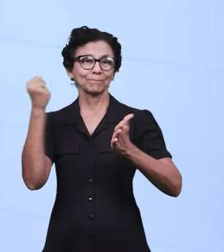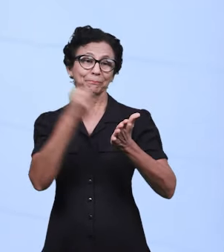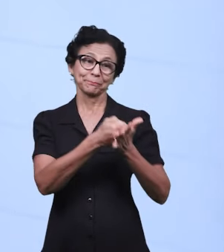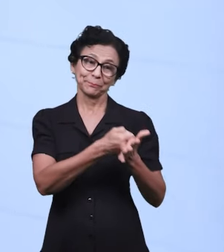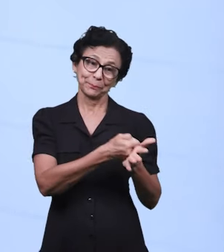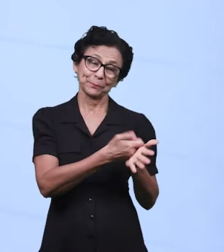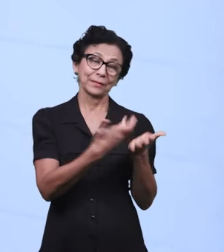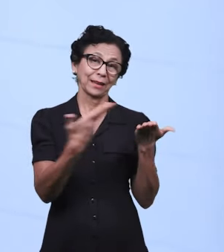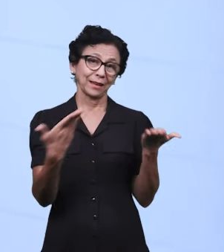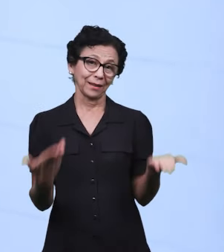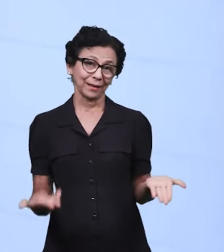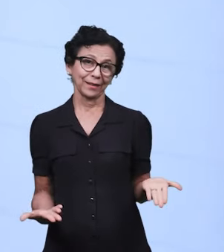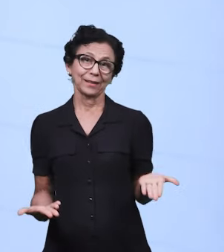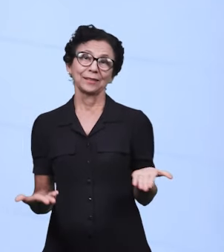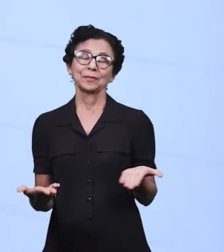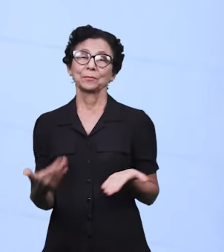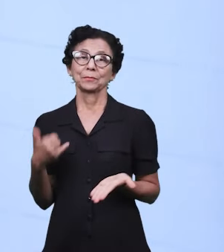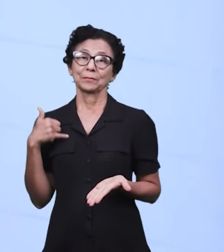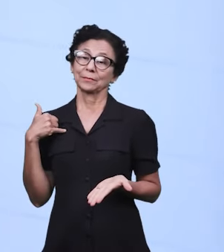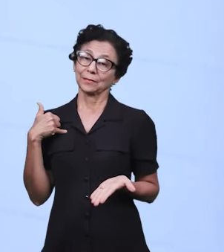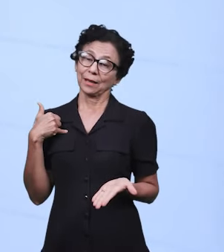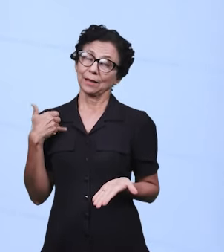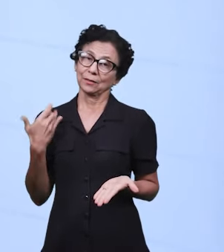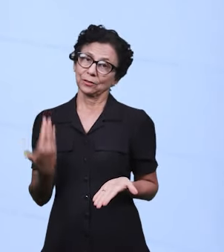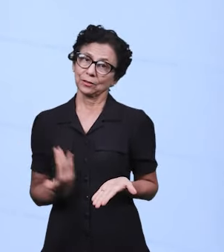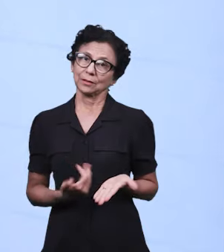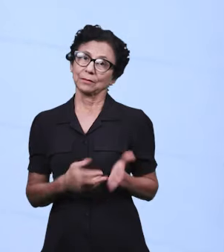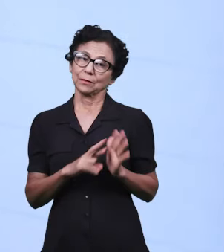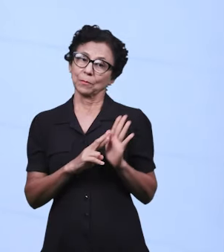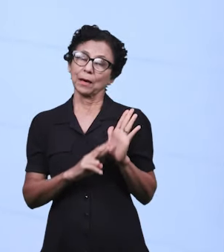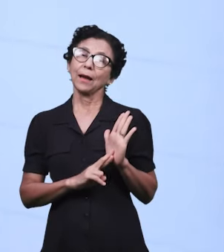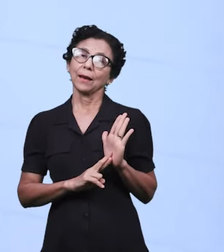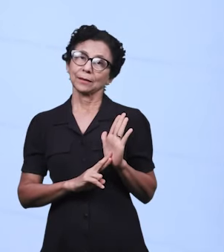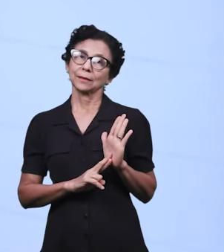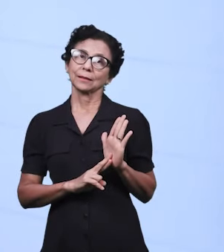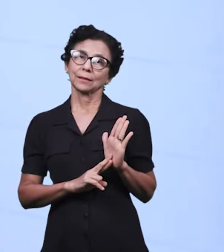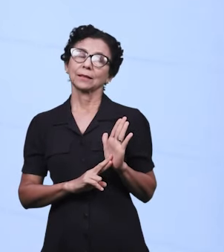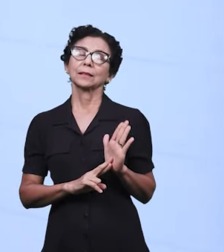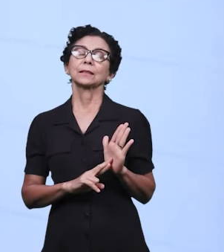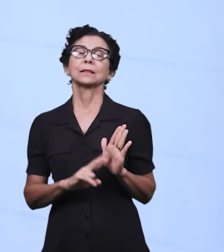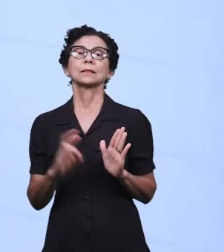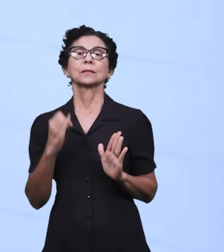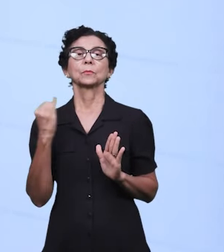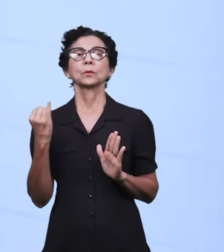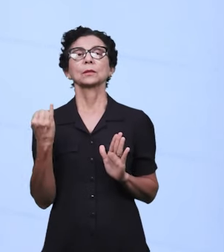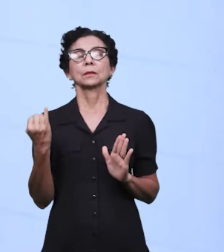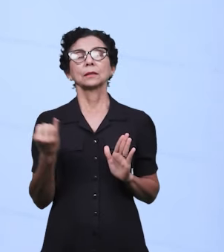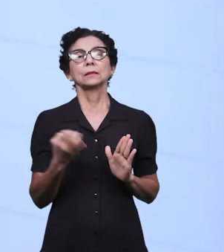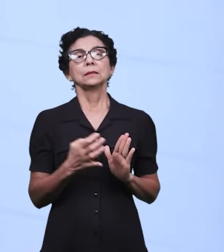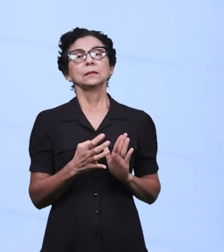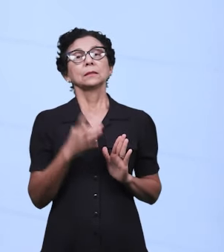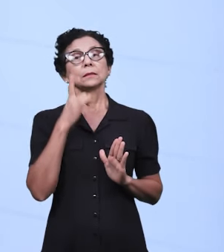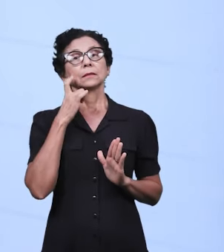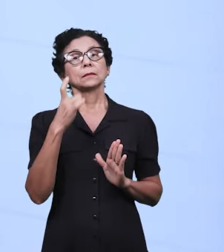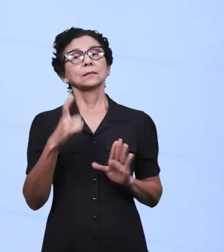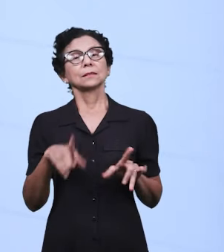estaria desobrigada, né, dessa regra. Então, é muito importante. E interessante,